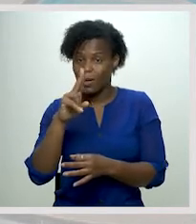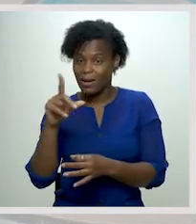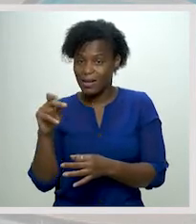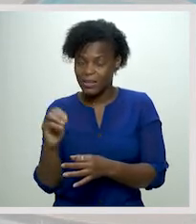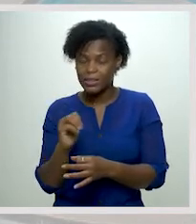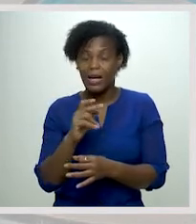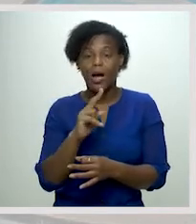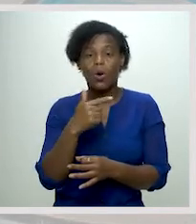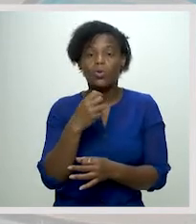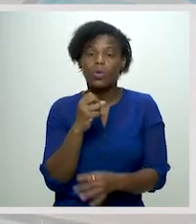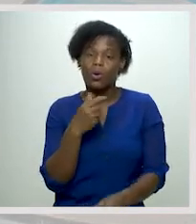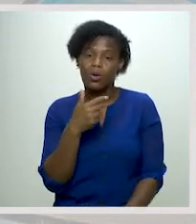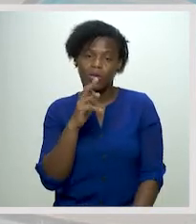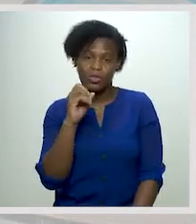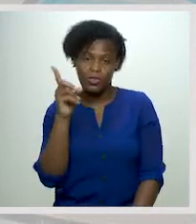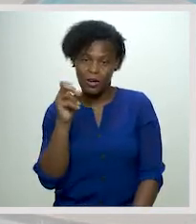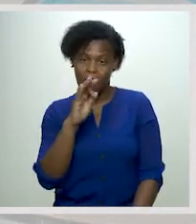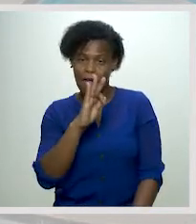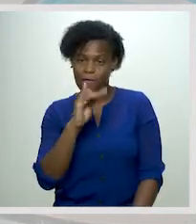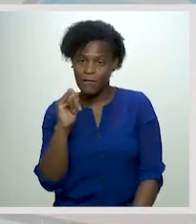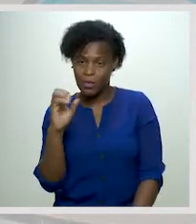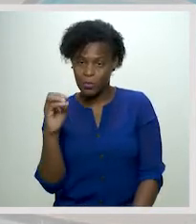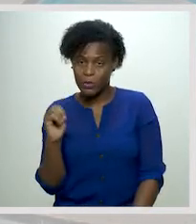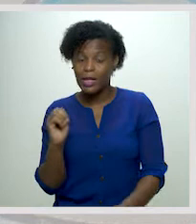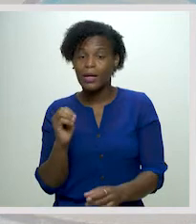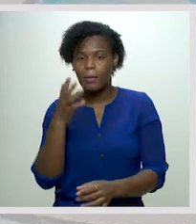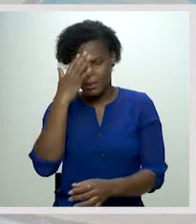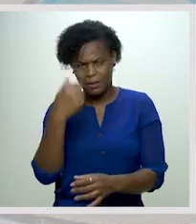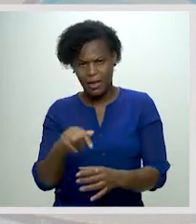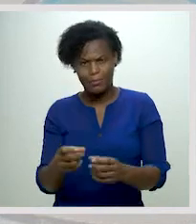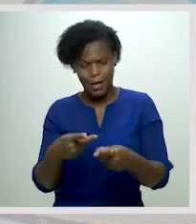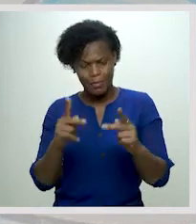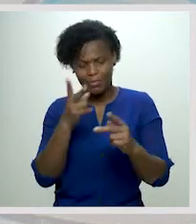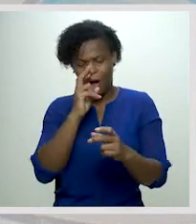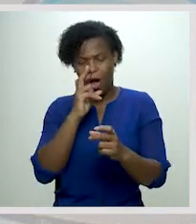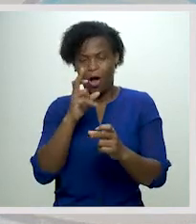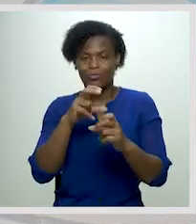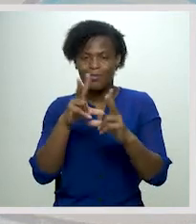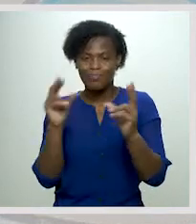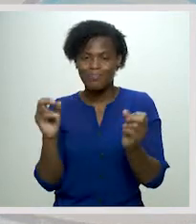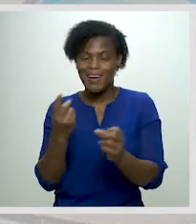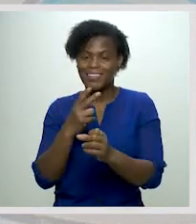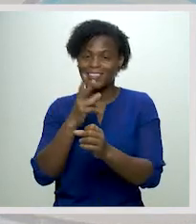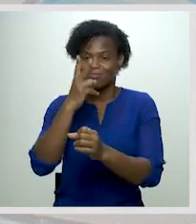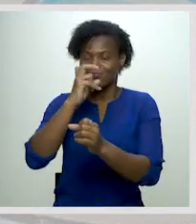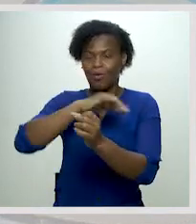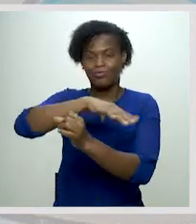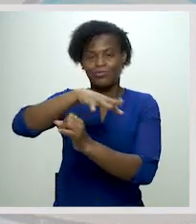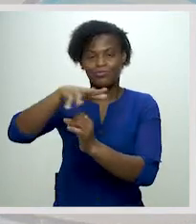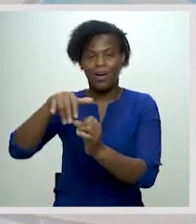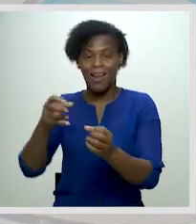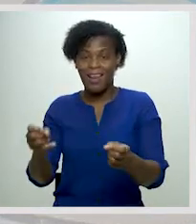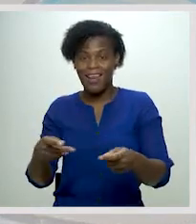autotróficas que eram capazes de libertar o oxigênio para a nossa atmosfera.